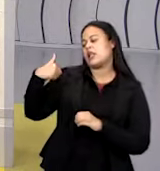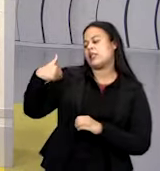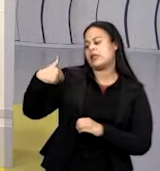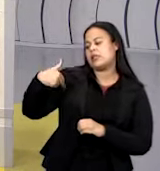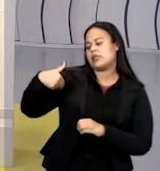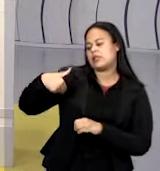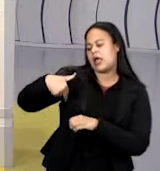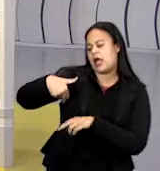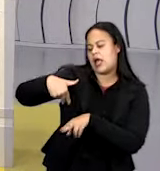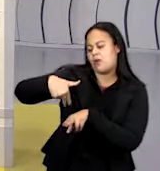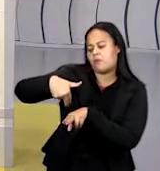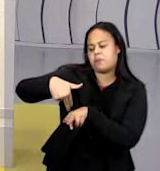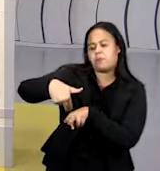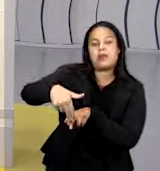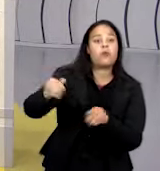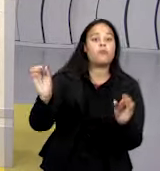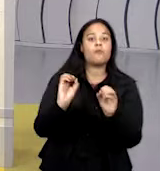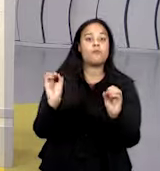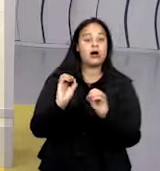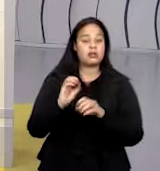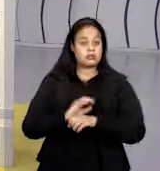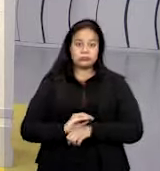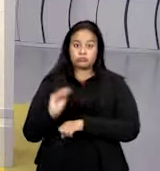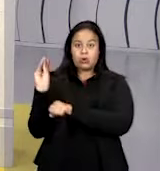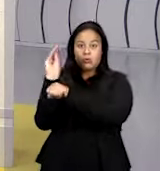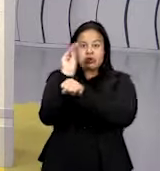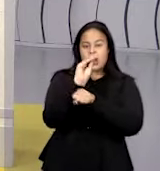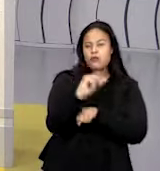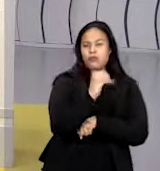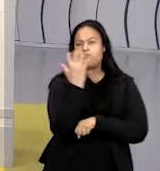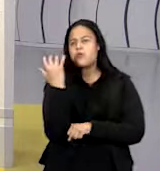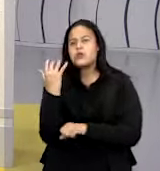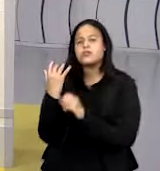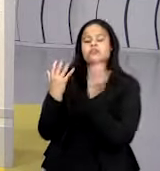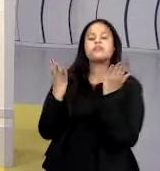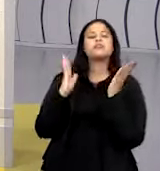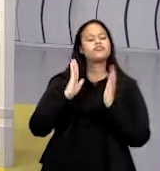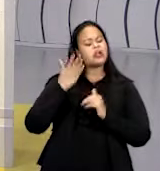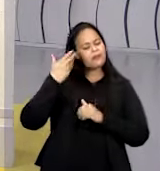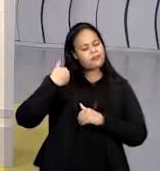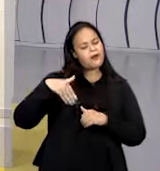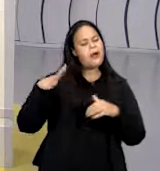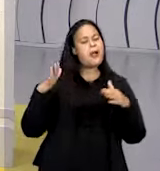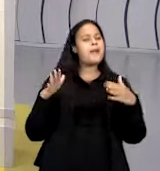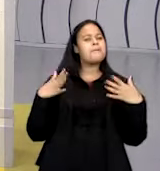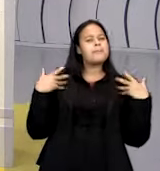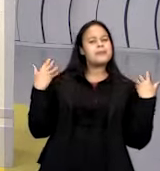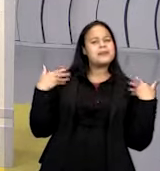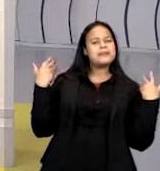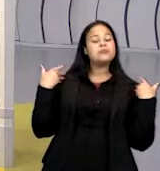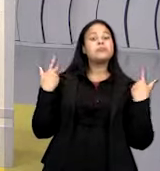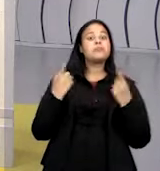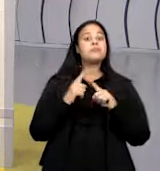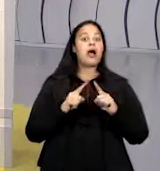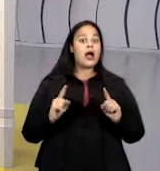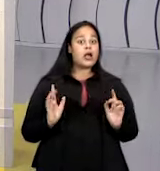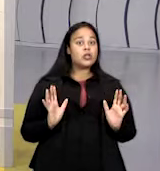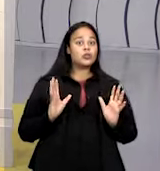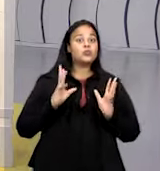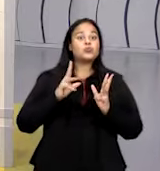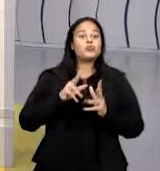era preservado mesmo. Tudo bem, você já foi, passeou, passou por lá. Mas o mundo que a